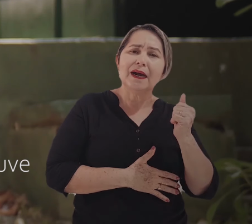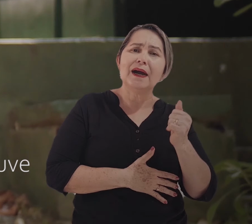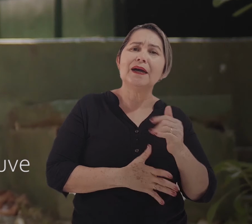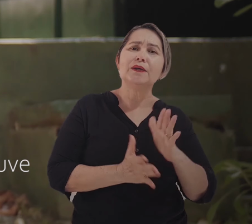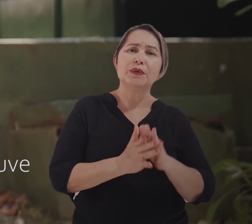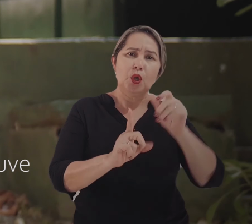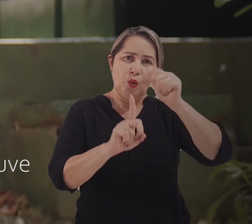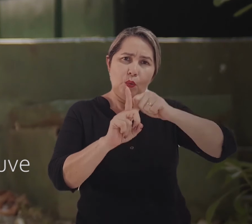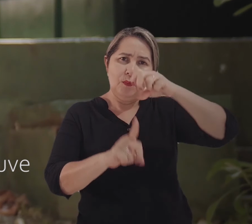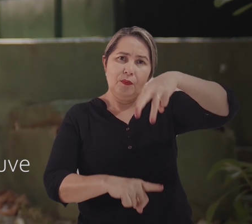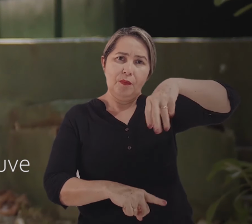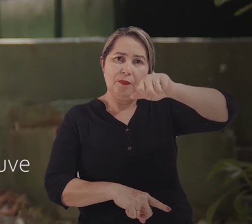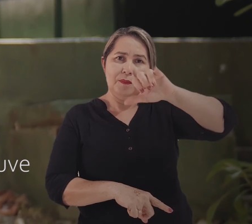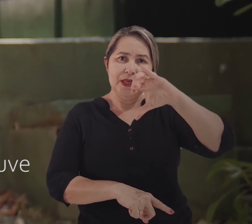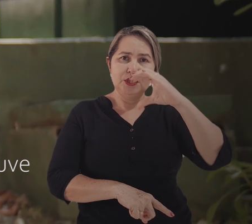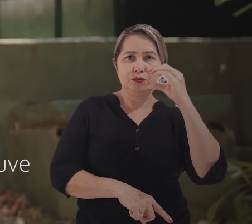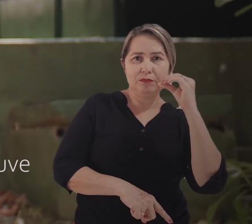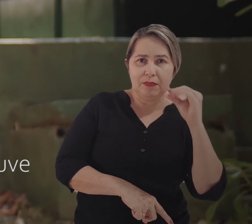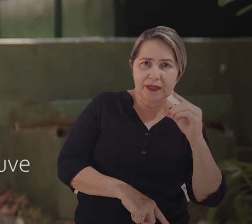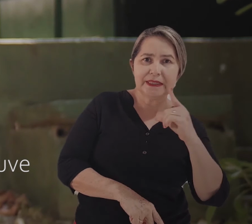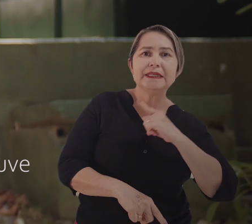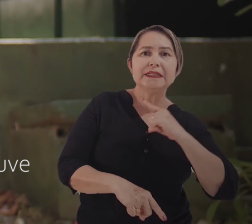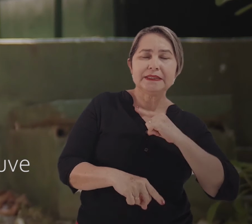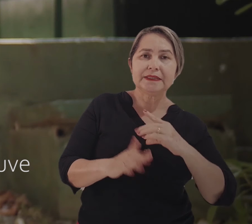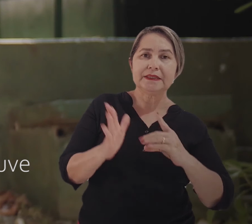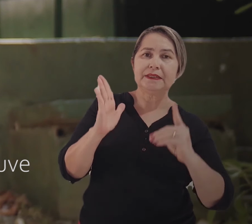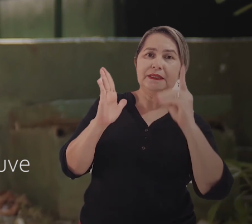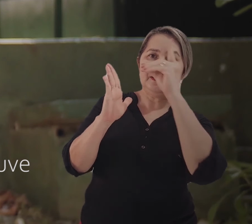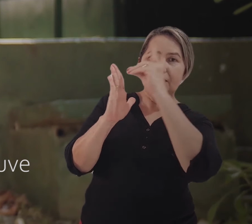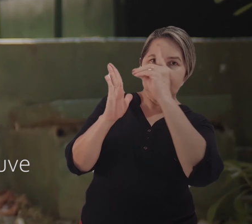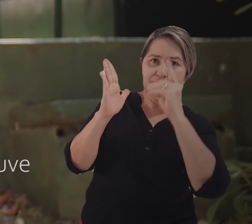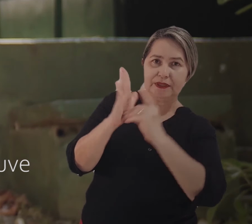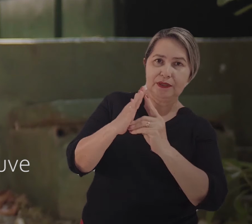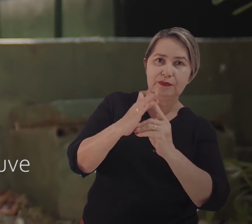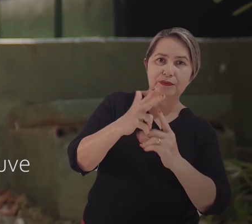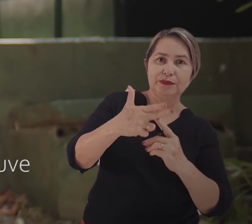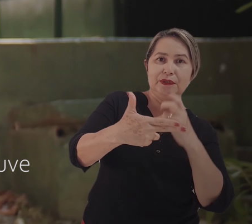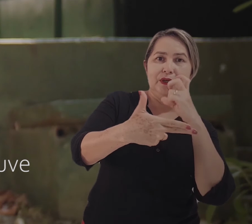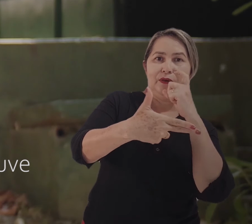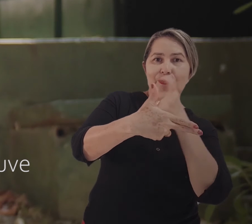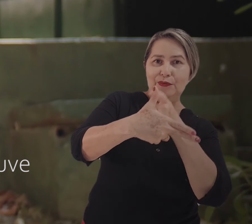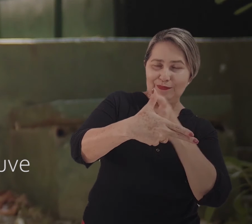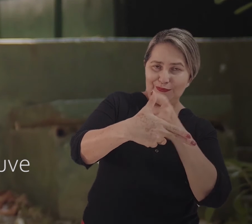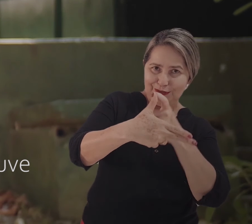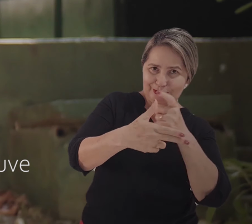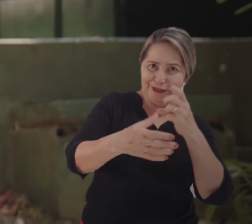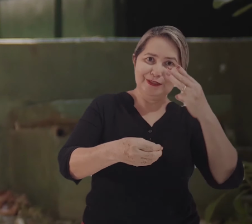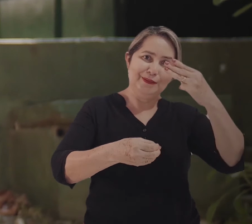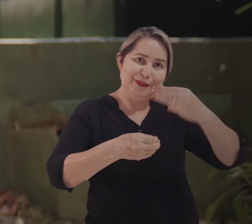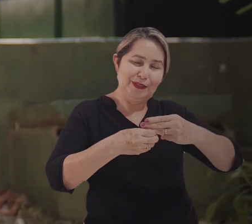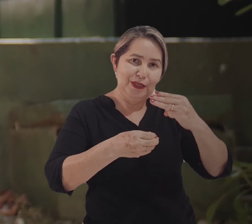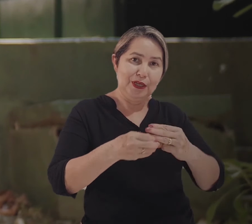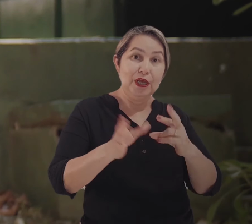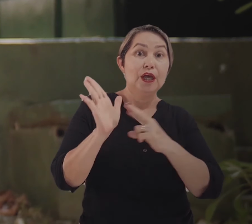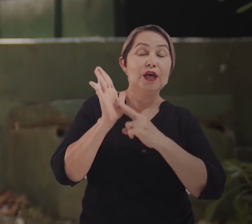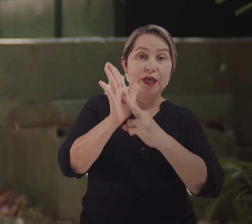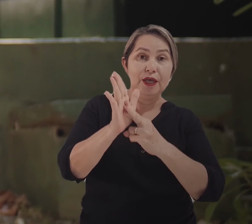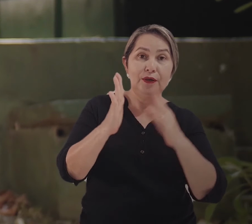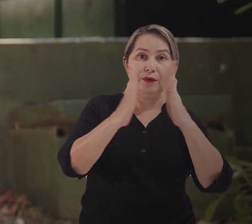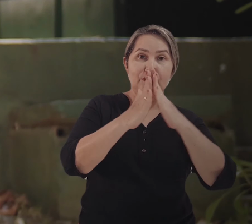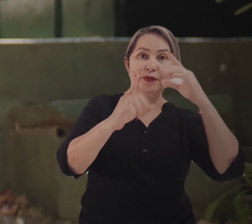maio houve um decreto do Executivo Municipal que reconheceu a Igreja São Félix